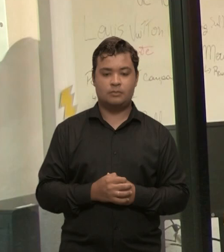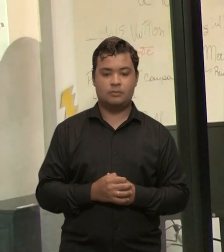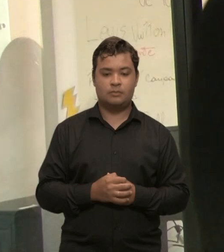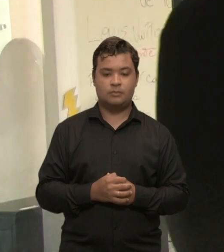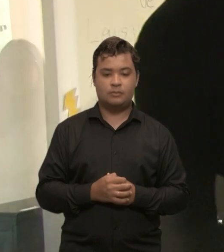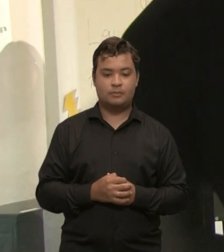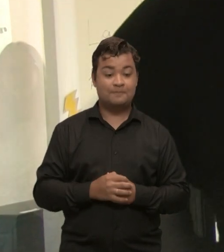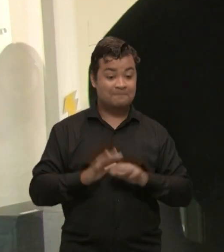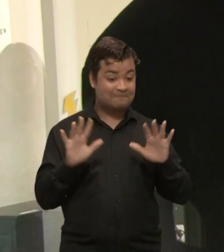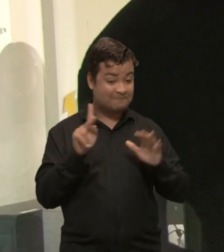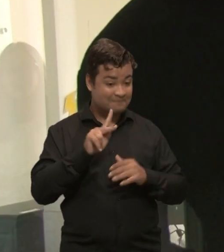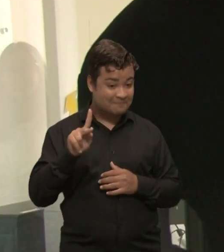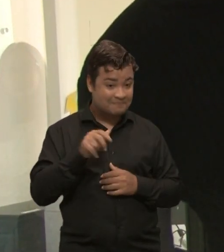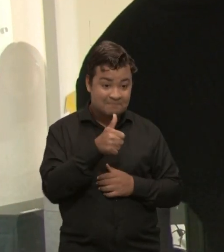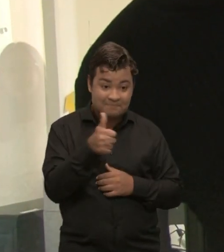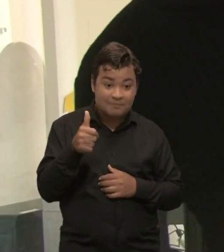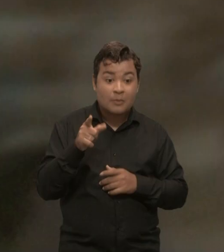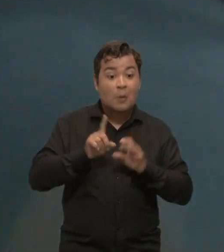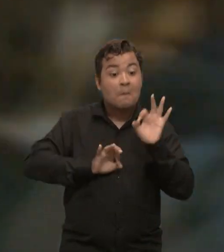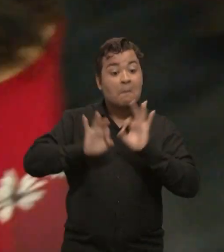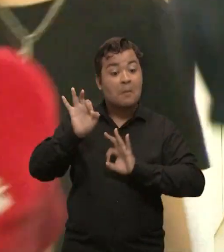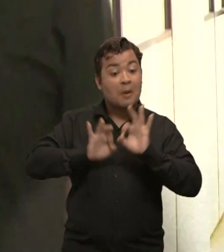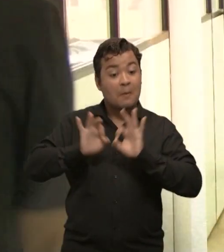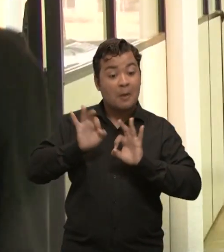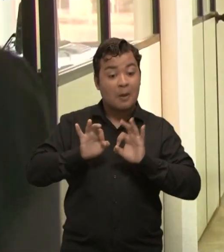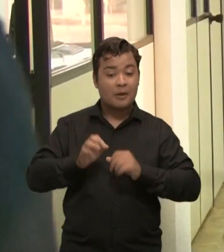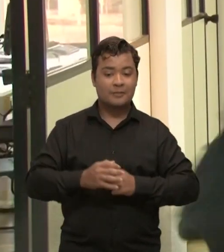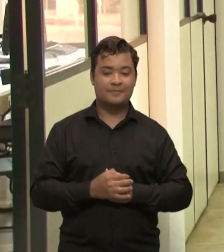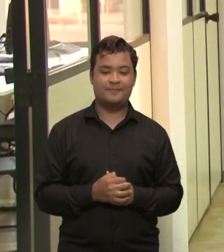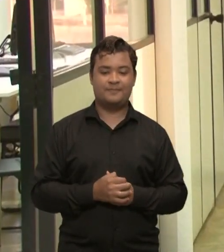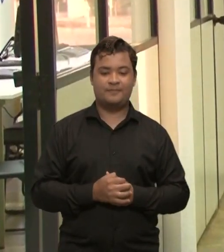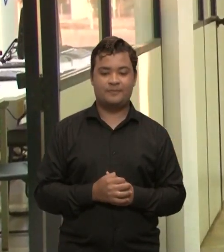Muito bem, pessoal, preparando-se.